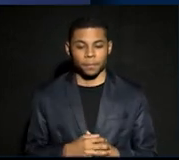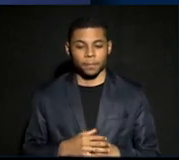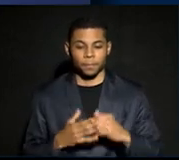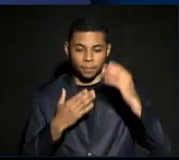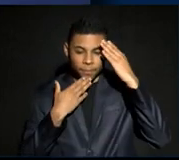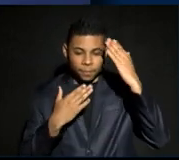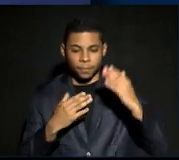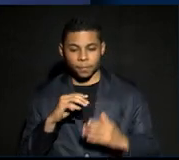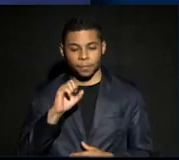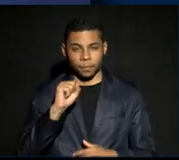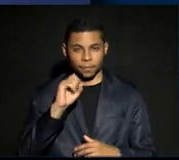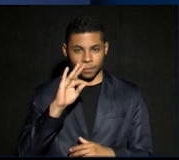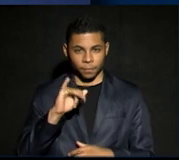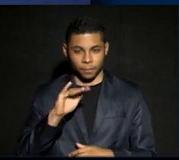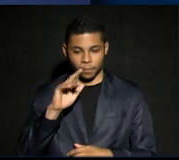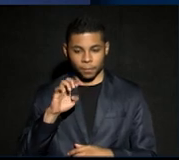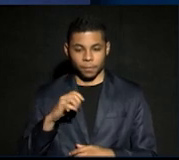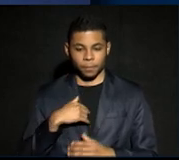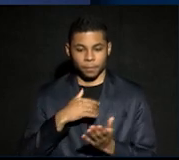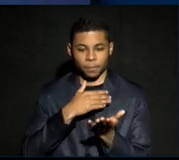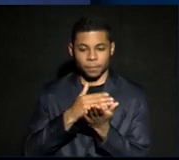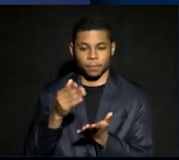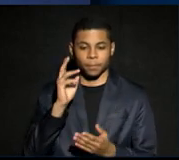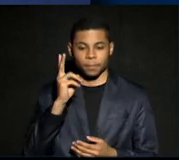Obrigado, Stephanie. Deixa eu começar